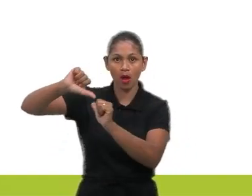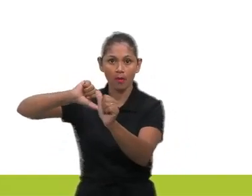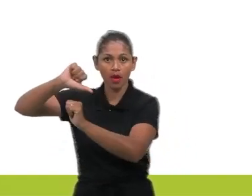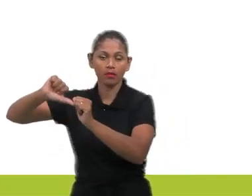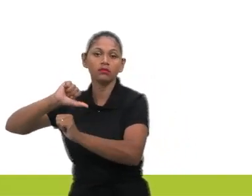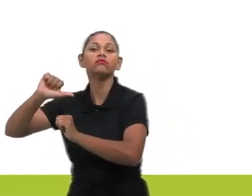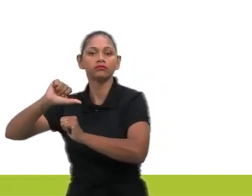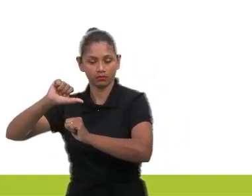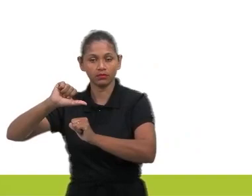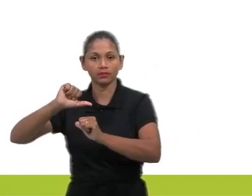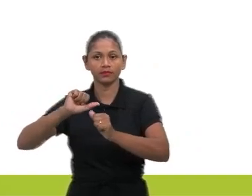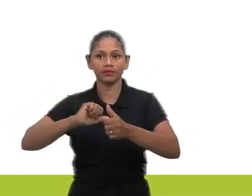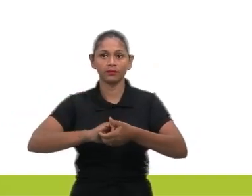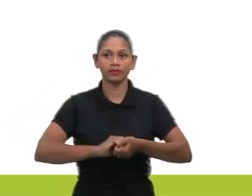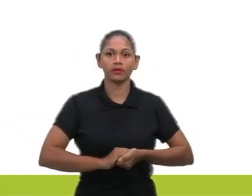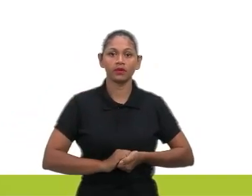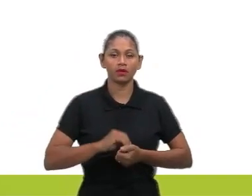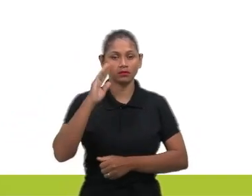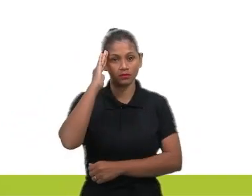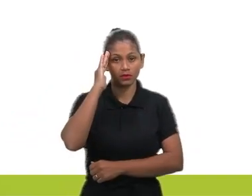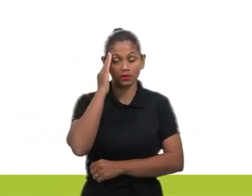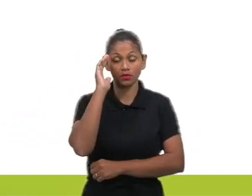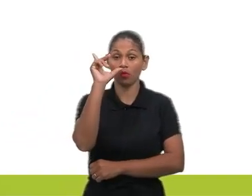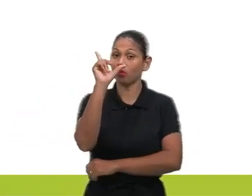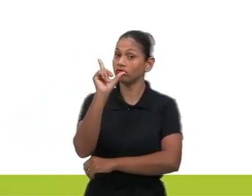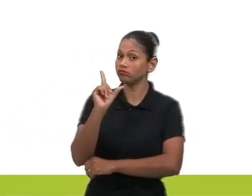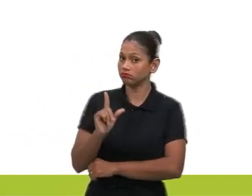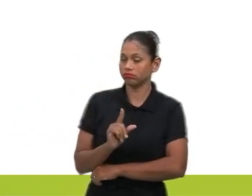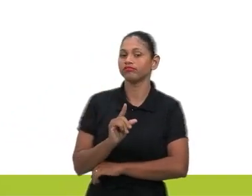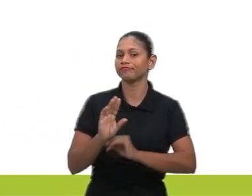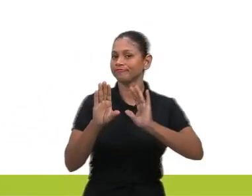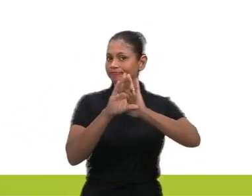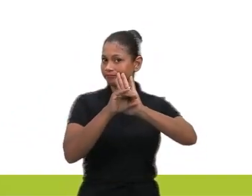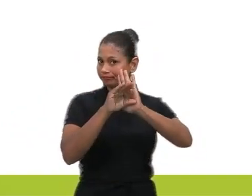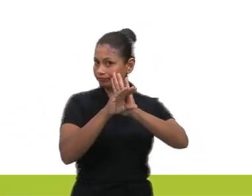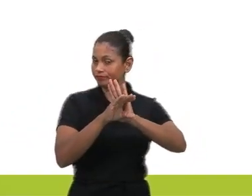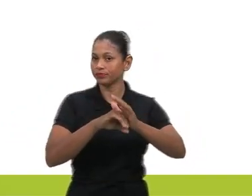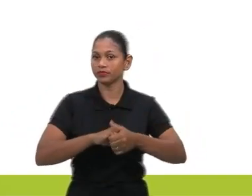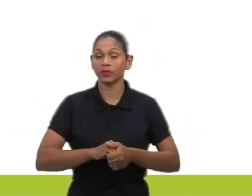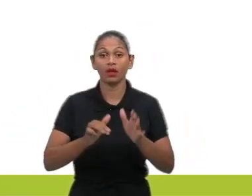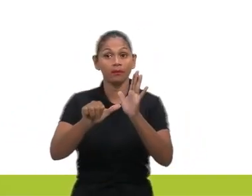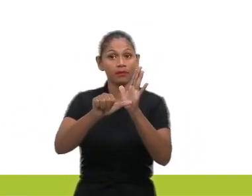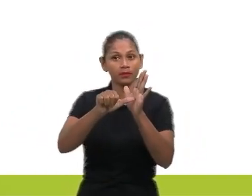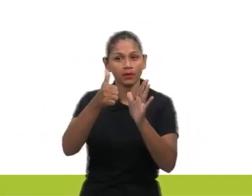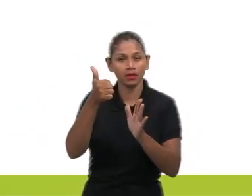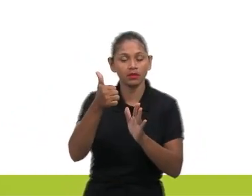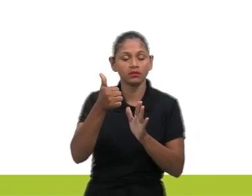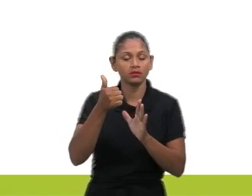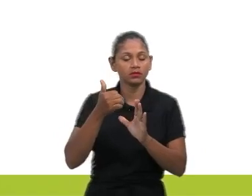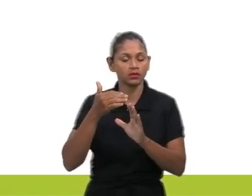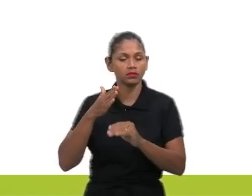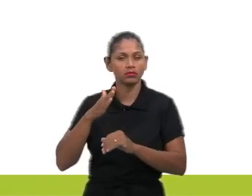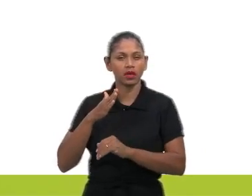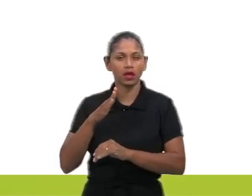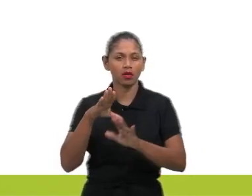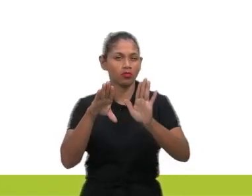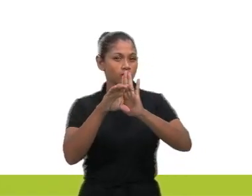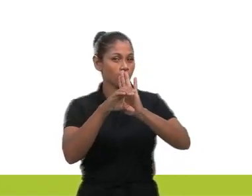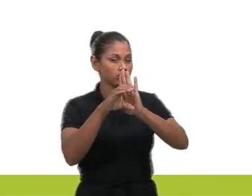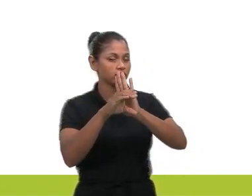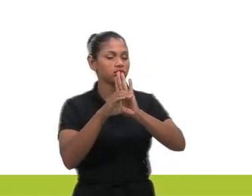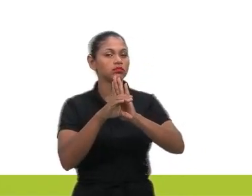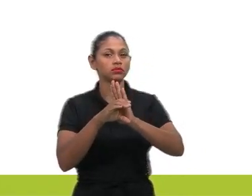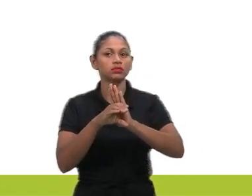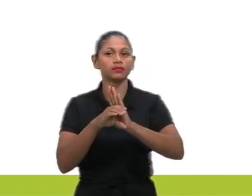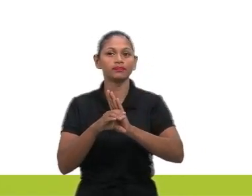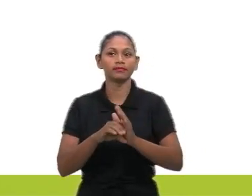faz trocas de lugares. Vamos entender um pouco sobre este assunto. Primeira coisa, para adentrarmos no assunto de